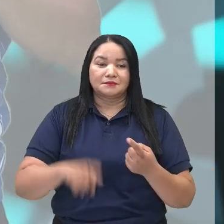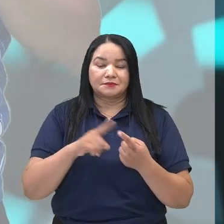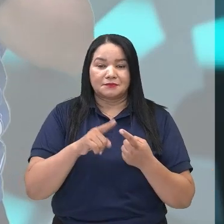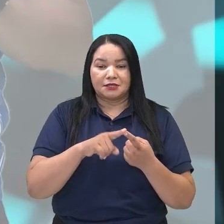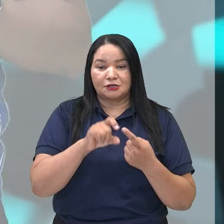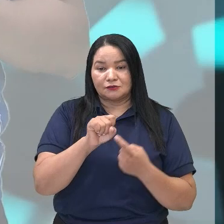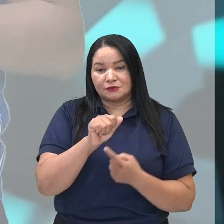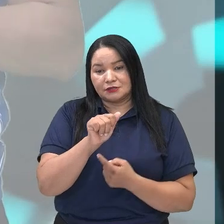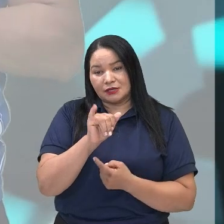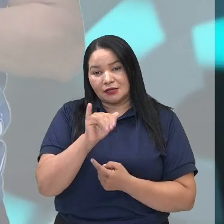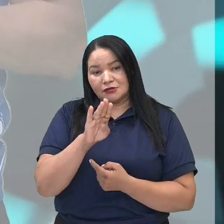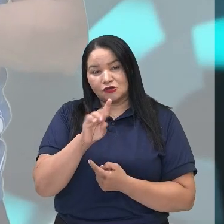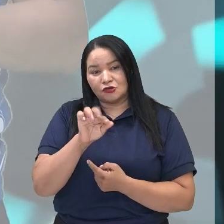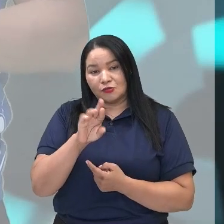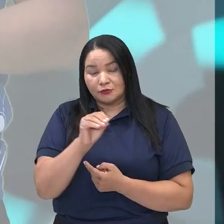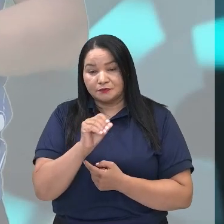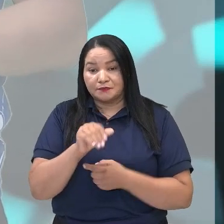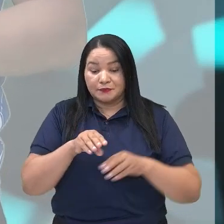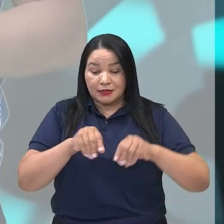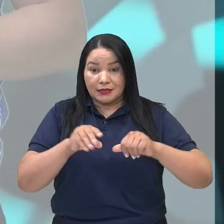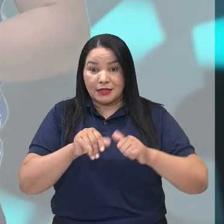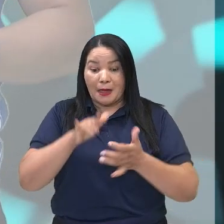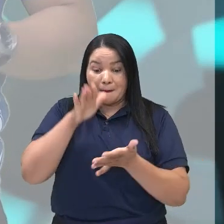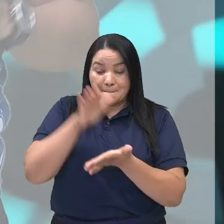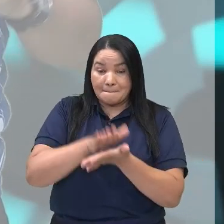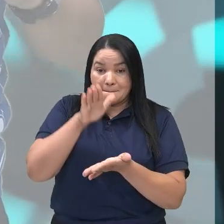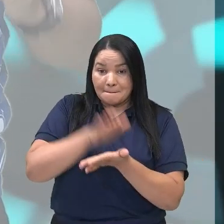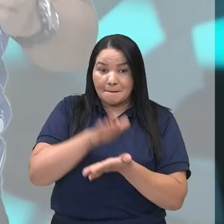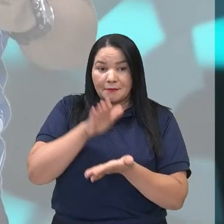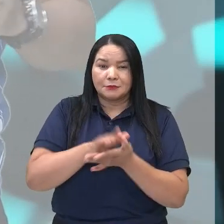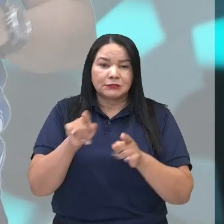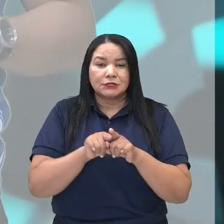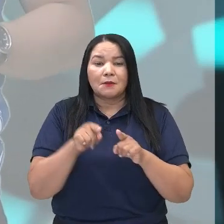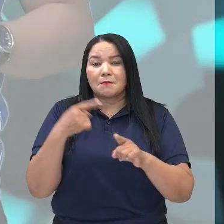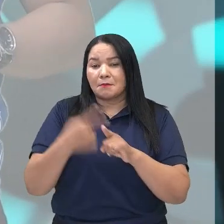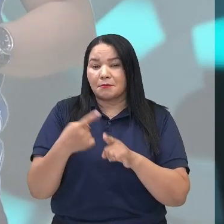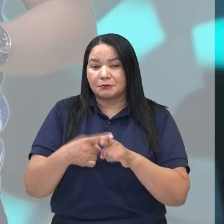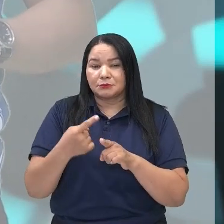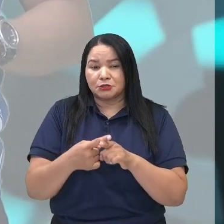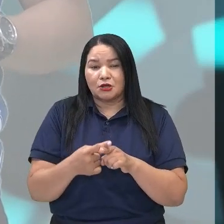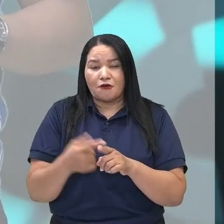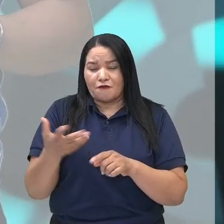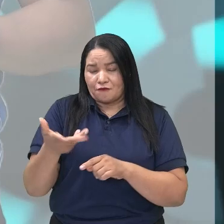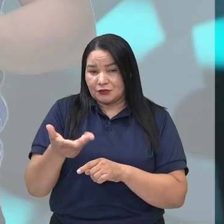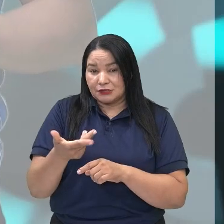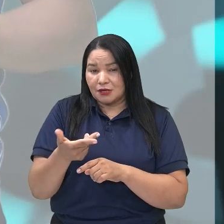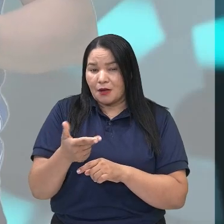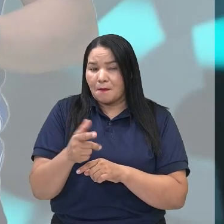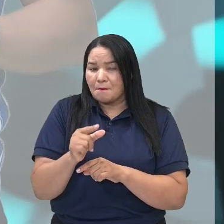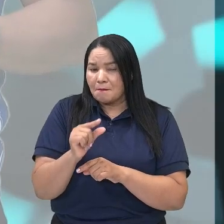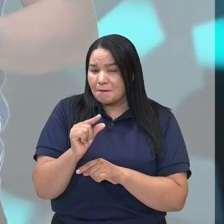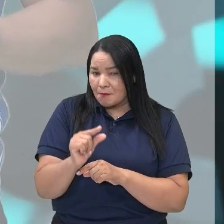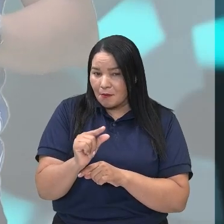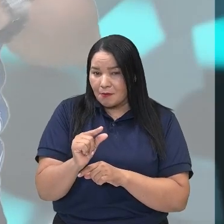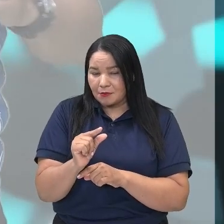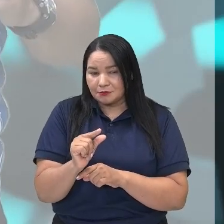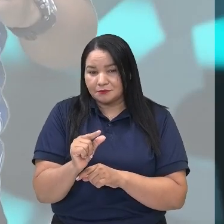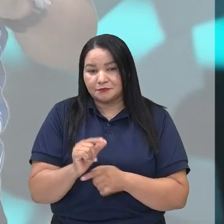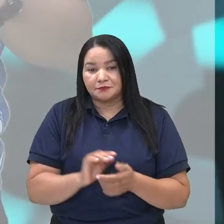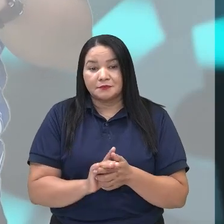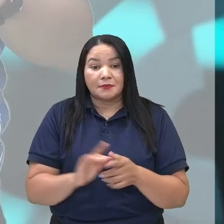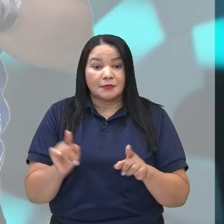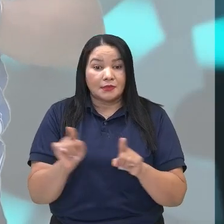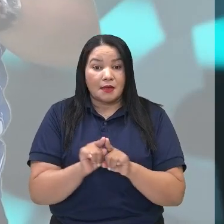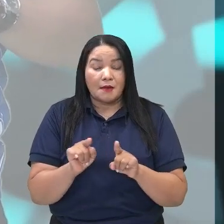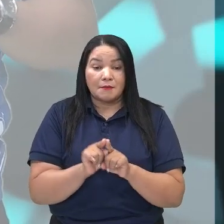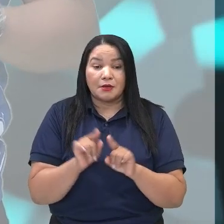feita de terra batida e ela oferece uma velocidade mais lenta para a bola. A grama, a quadra de